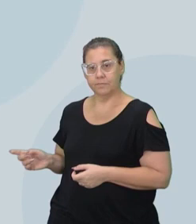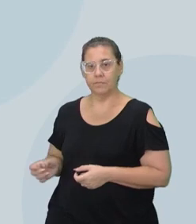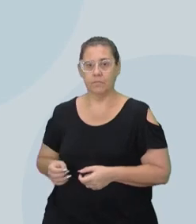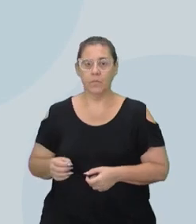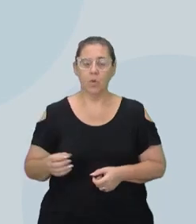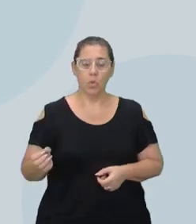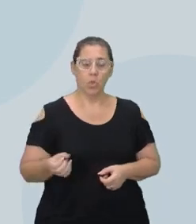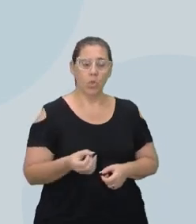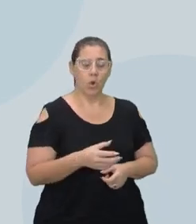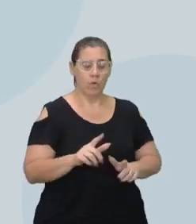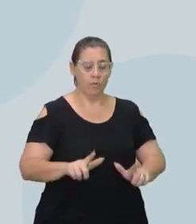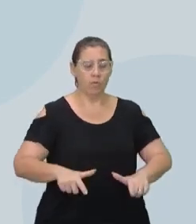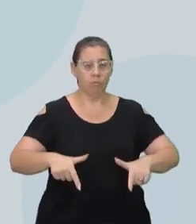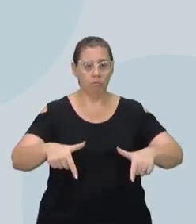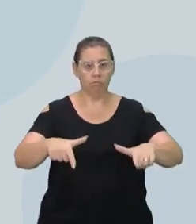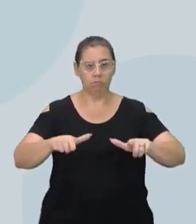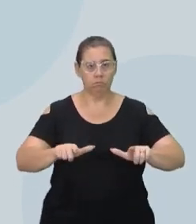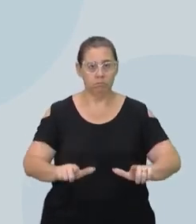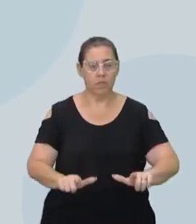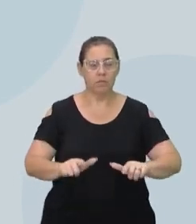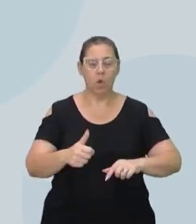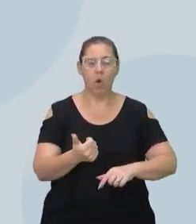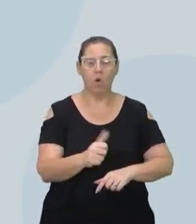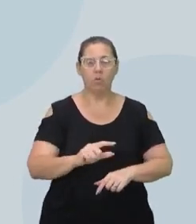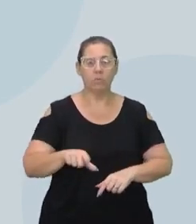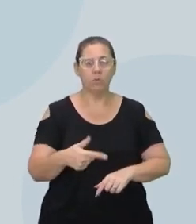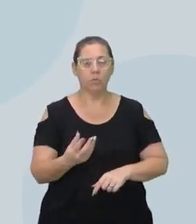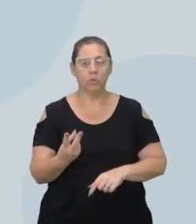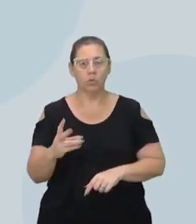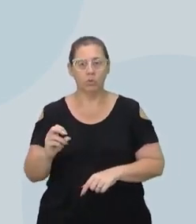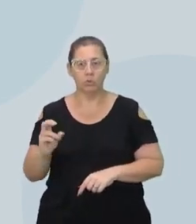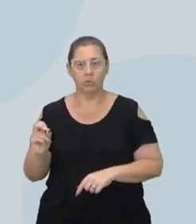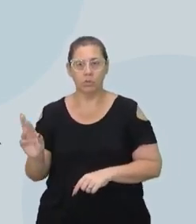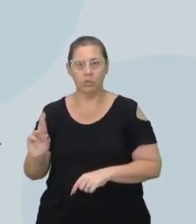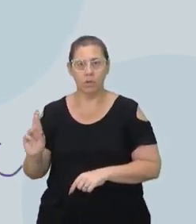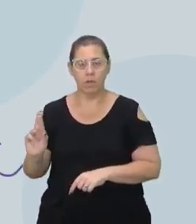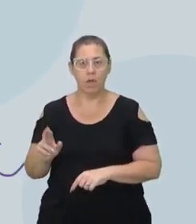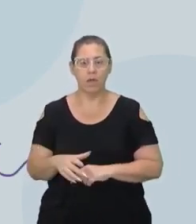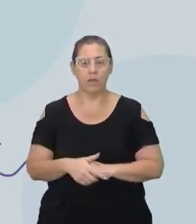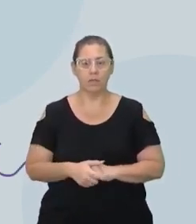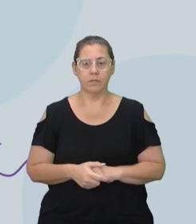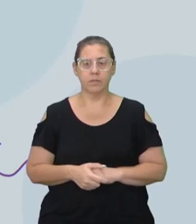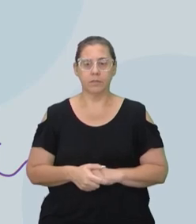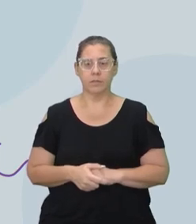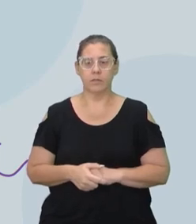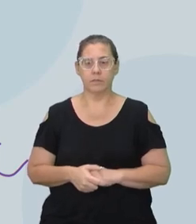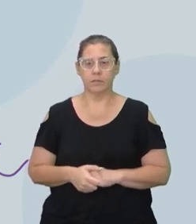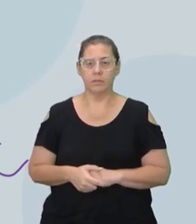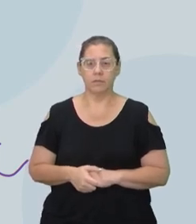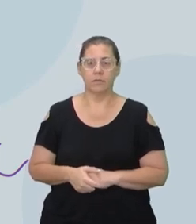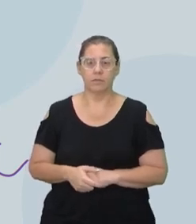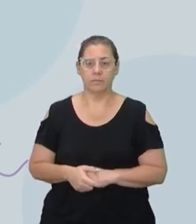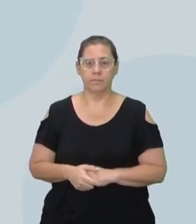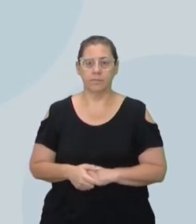novo piso, custará aí R$11.200, alternativa